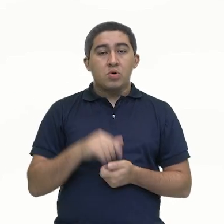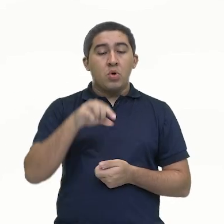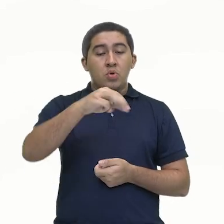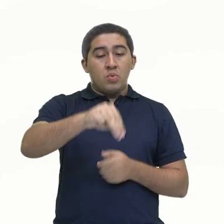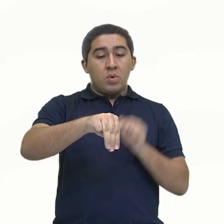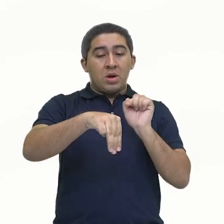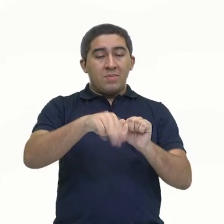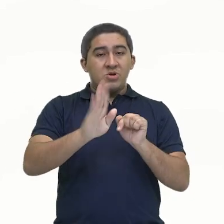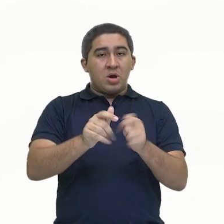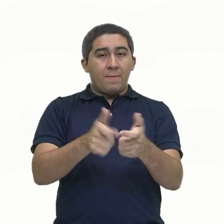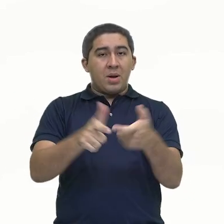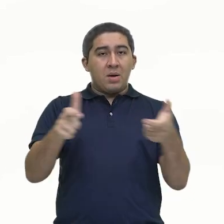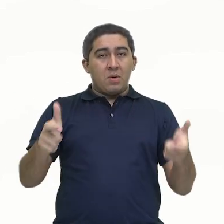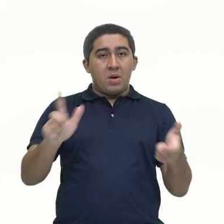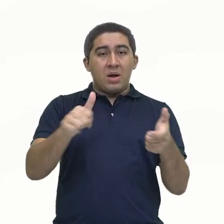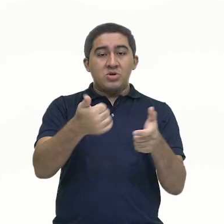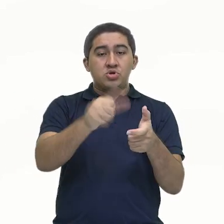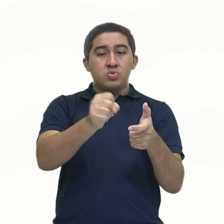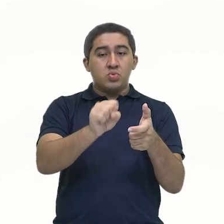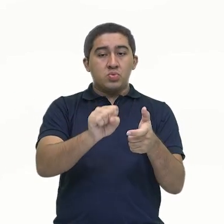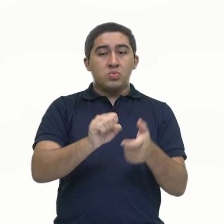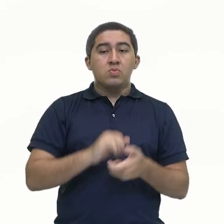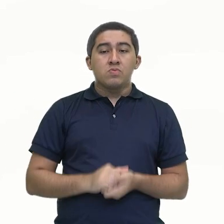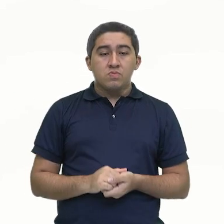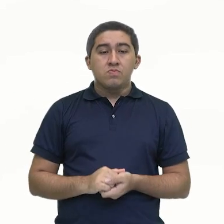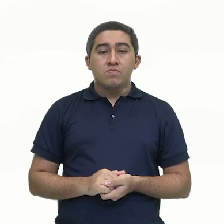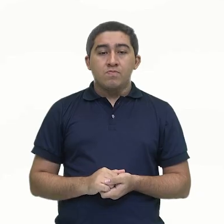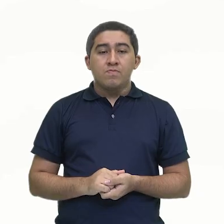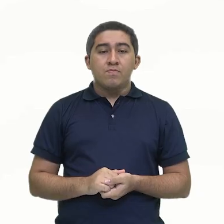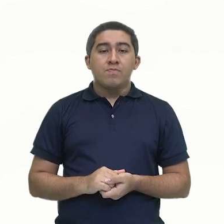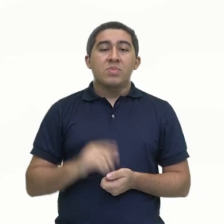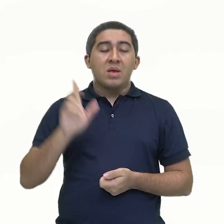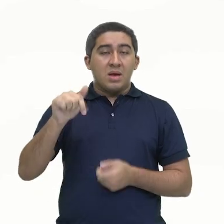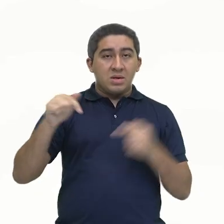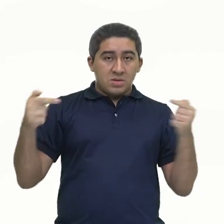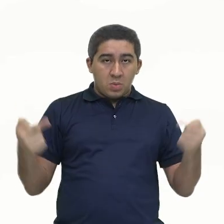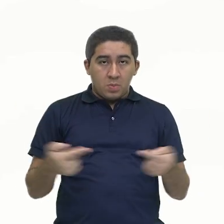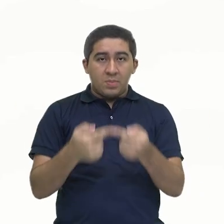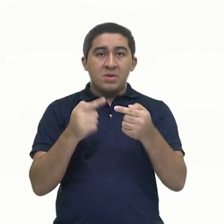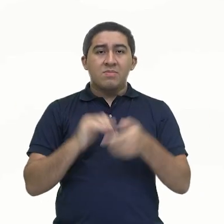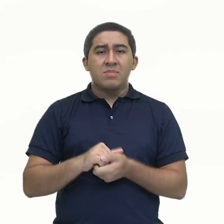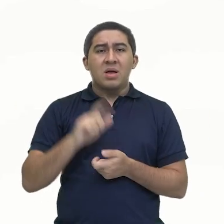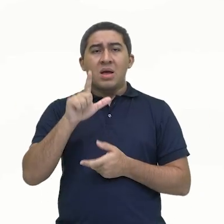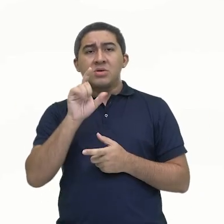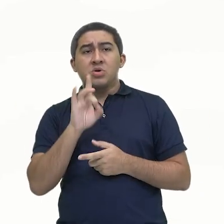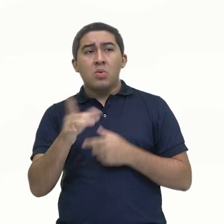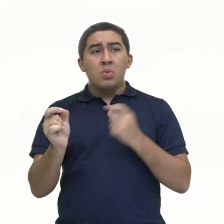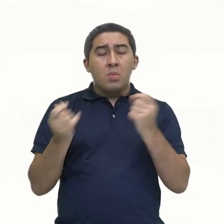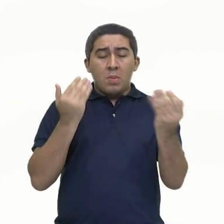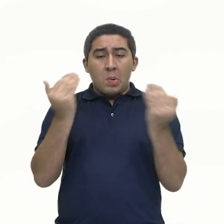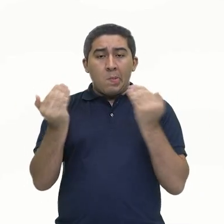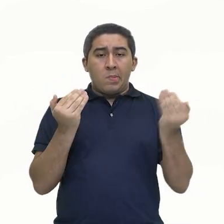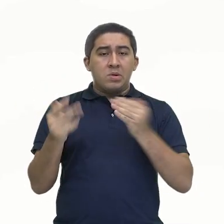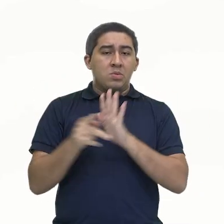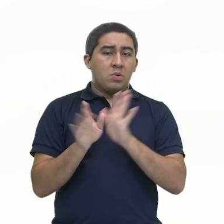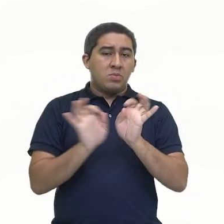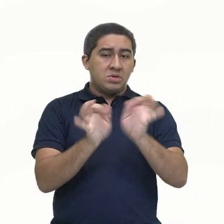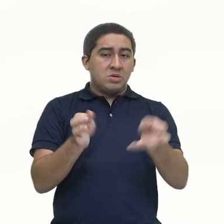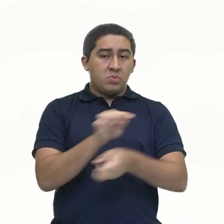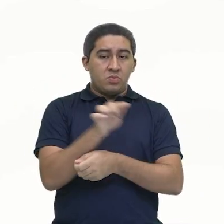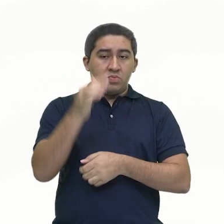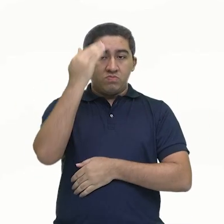cofre maior, já coloca 18 moedinhas. Então, isso que quer dizer, fazendo uma analogia mais simples para